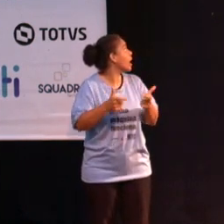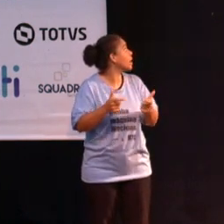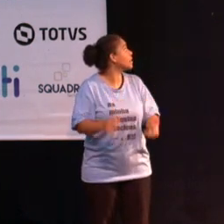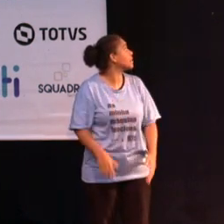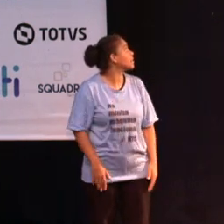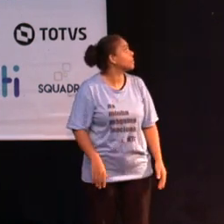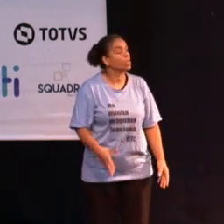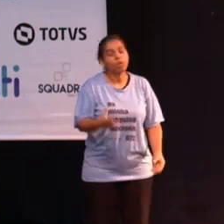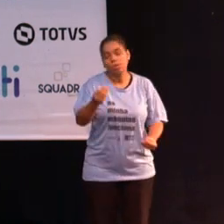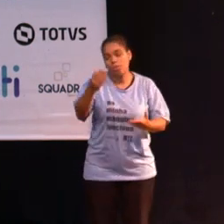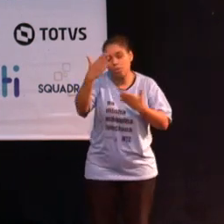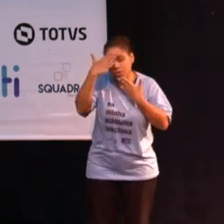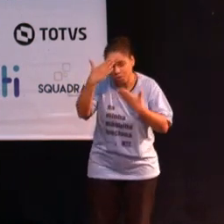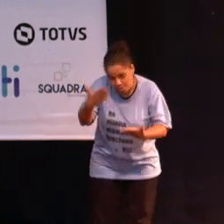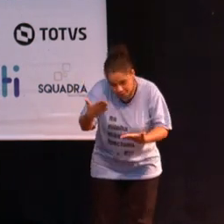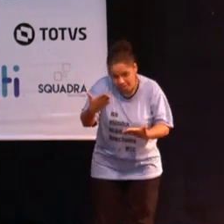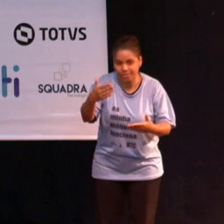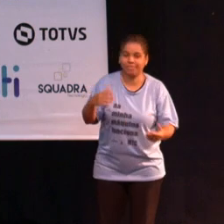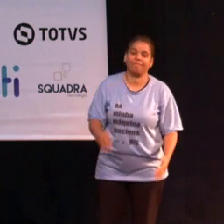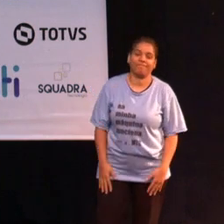muito obrigado